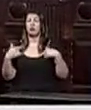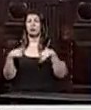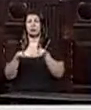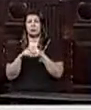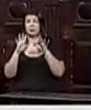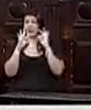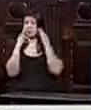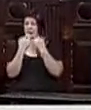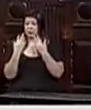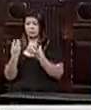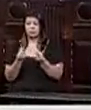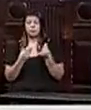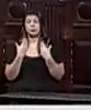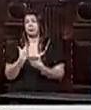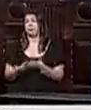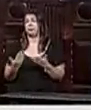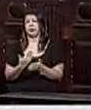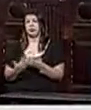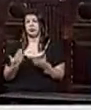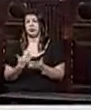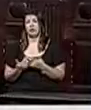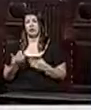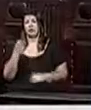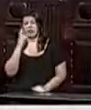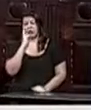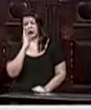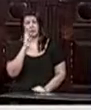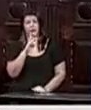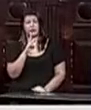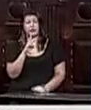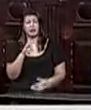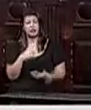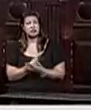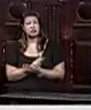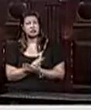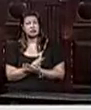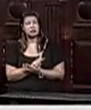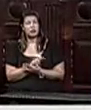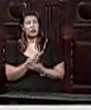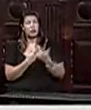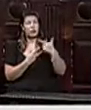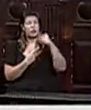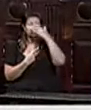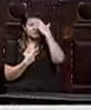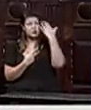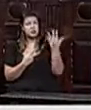unidades prontas e o não recebimento das chaves.